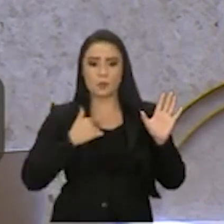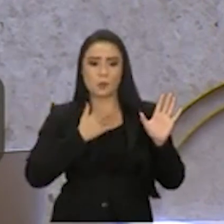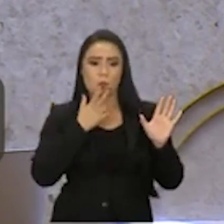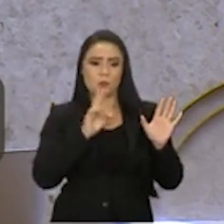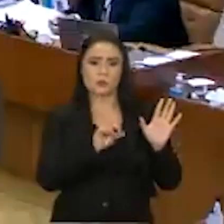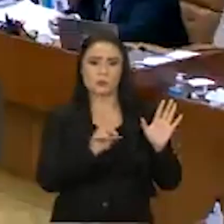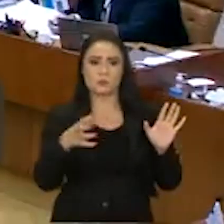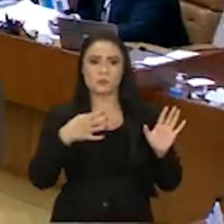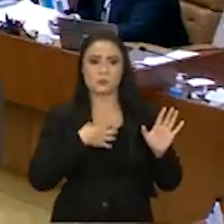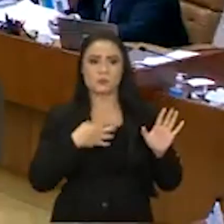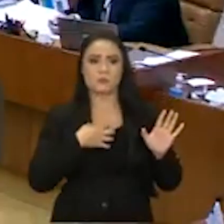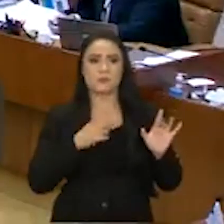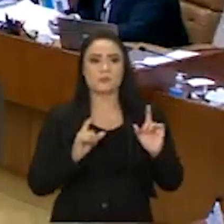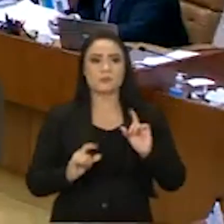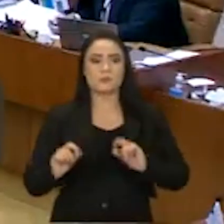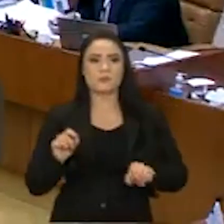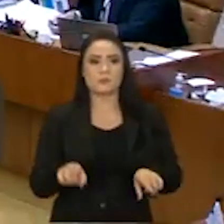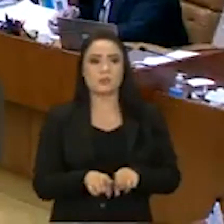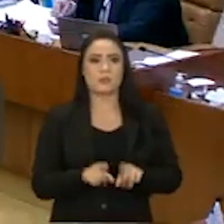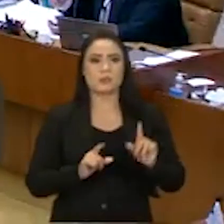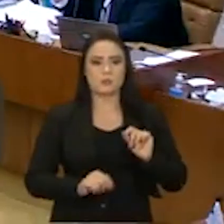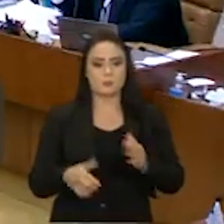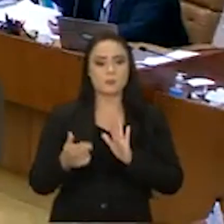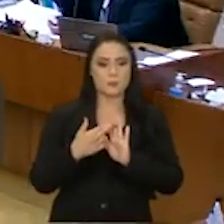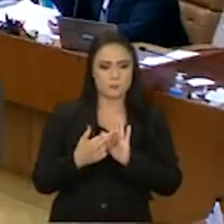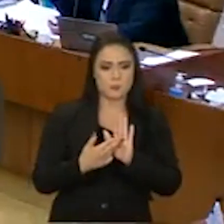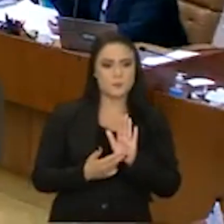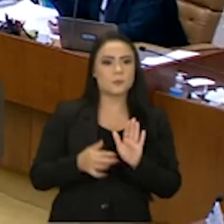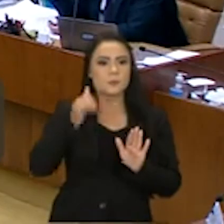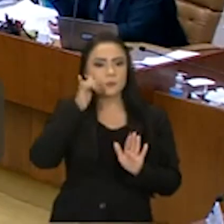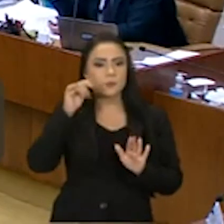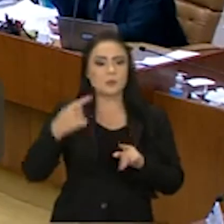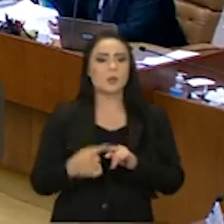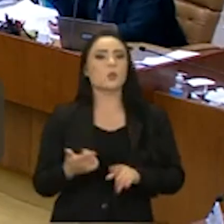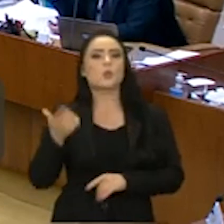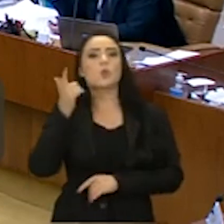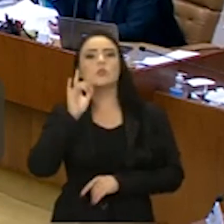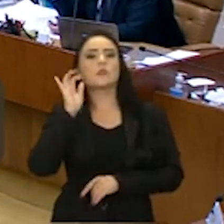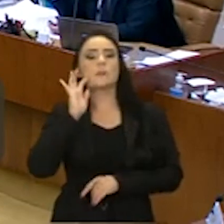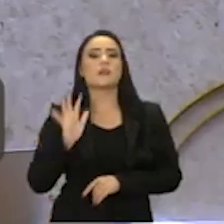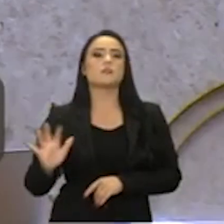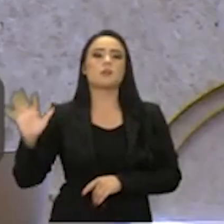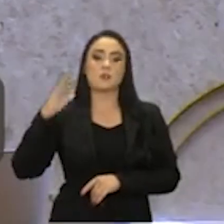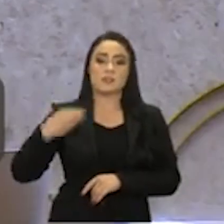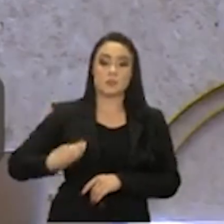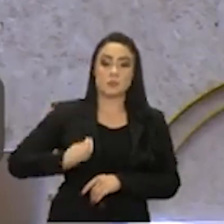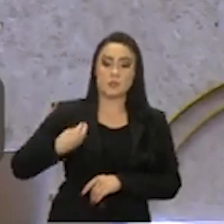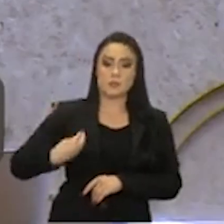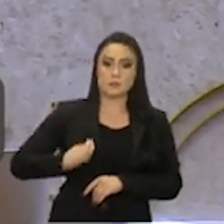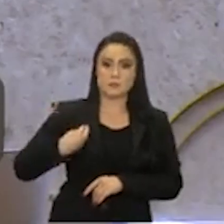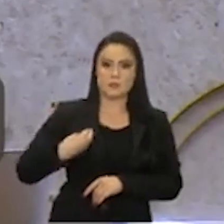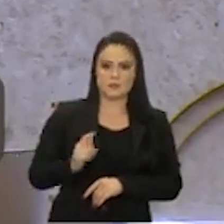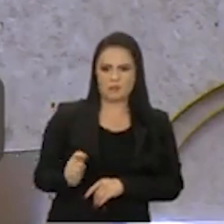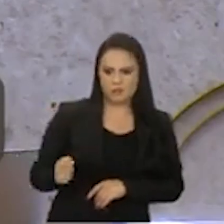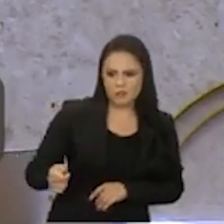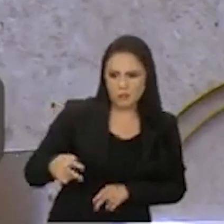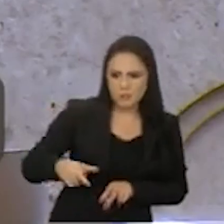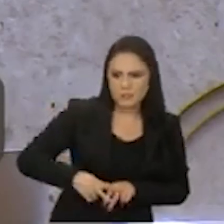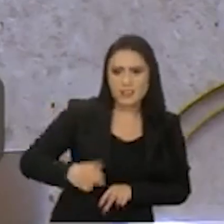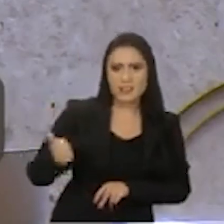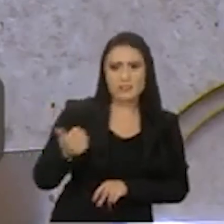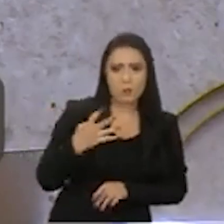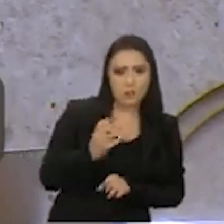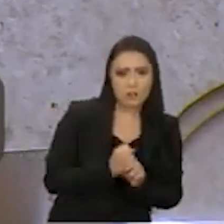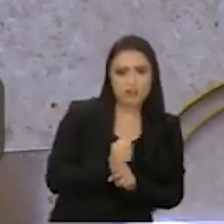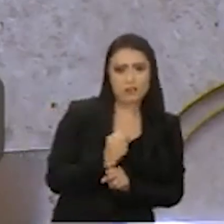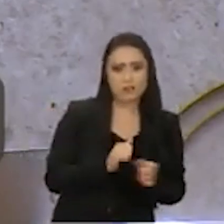é uma condição. Se não estiverem presentes os requisitos da preventiva. Sim, mas é porque eu não consigo imaginar uma situação em que alguém condenado a 14 anos